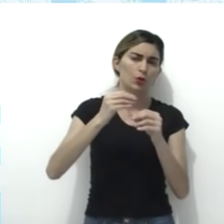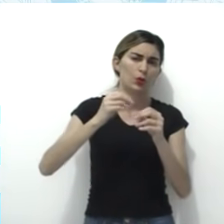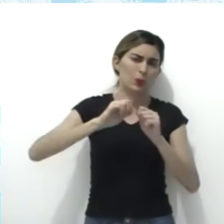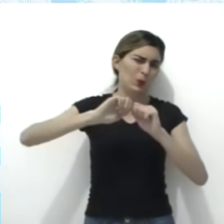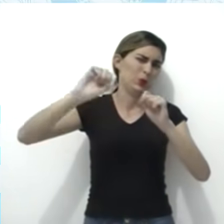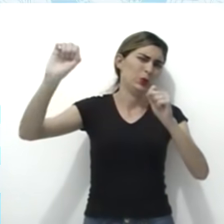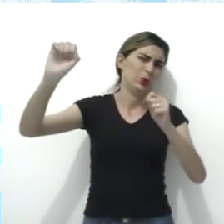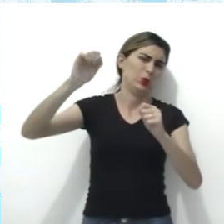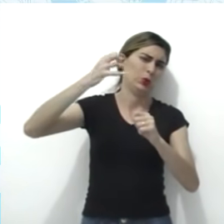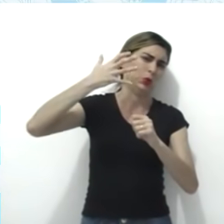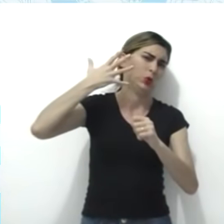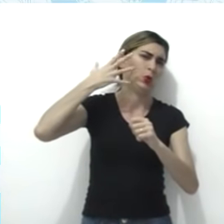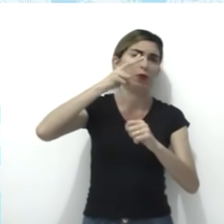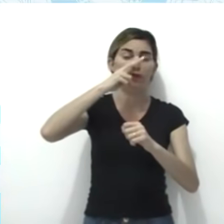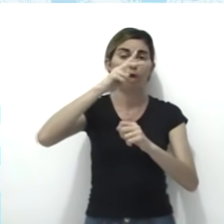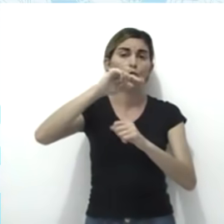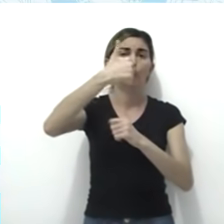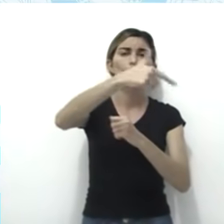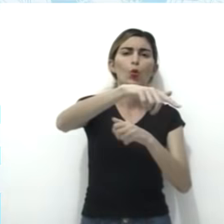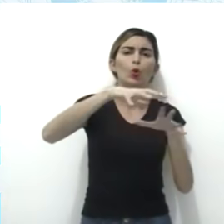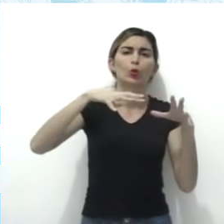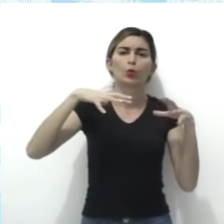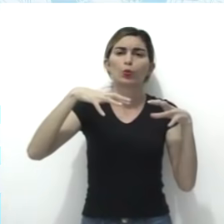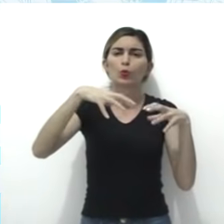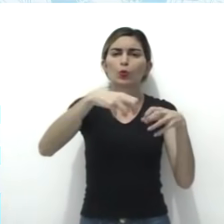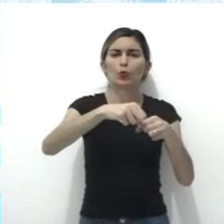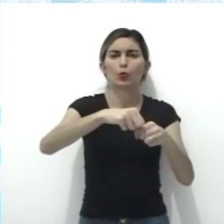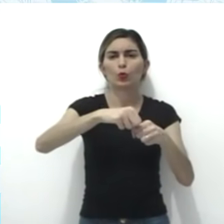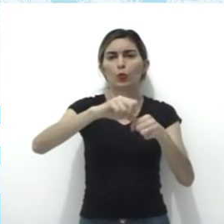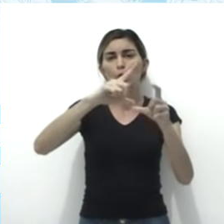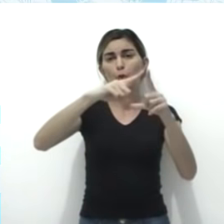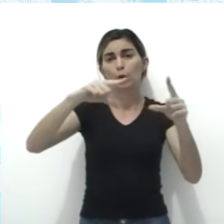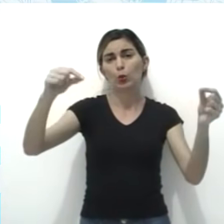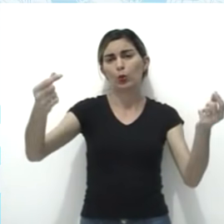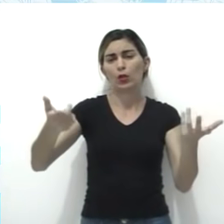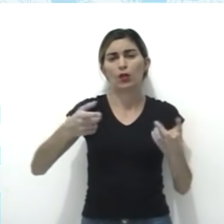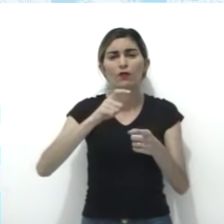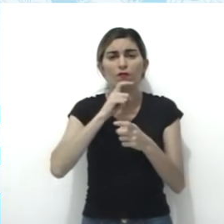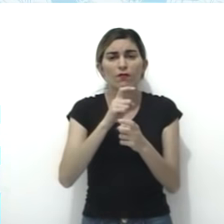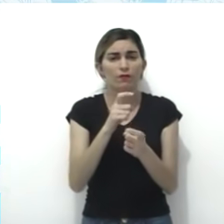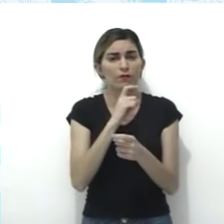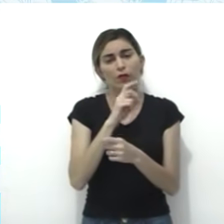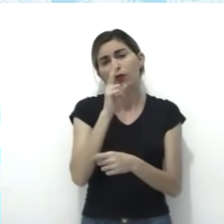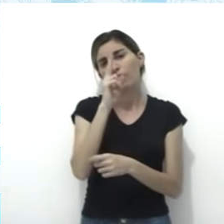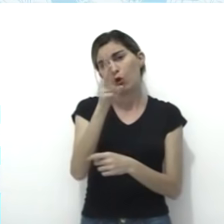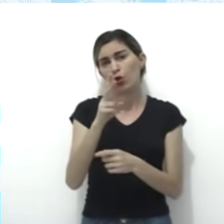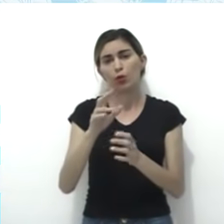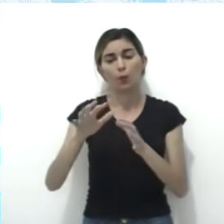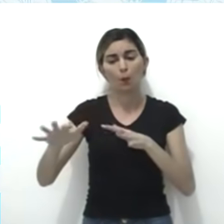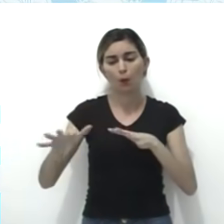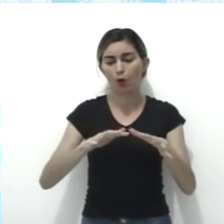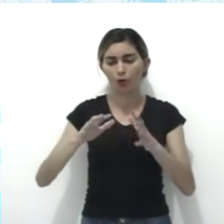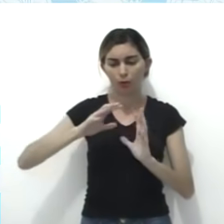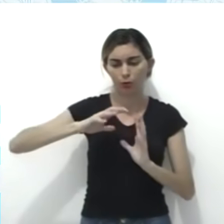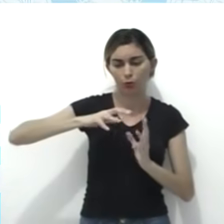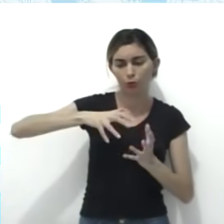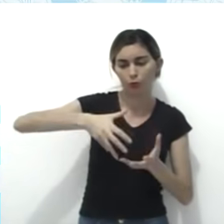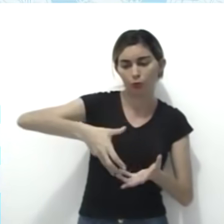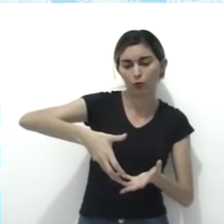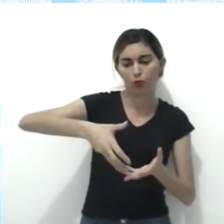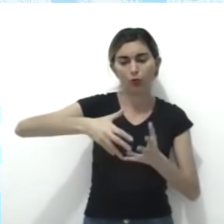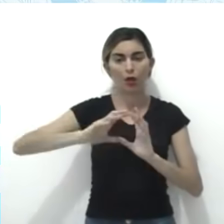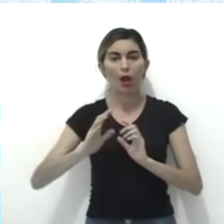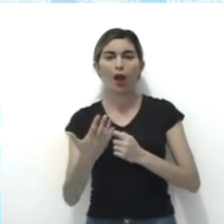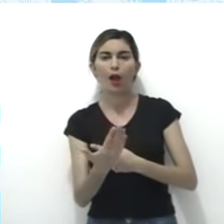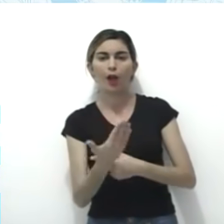muito iluminação ficaria muito aquecido e no outro lado quase nenhuma iluminação ficaria muito frio então o movimento de